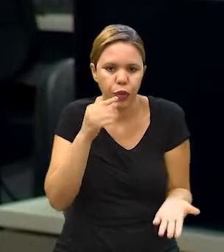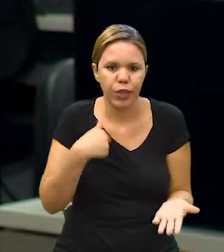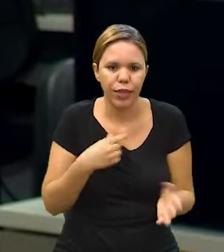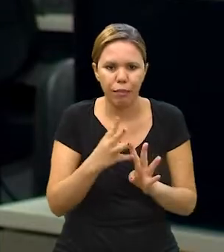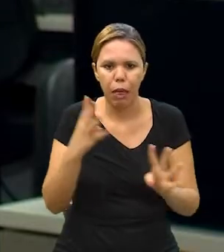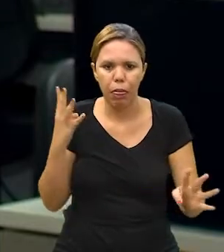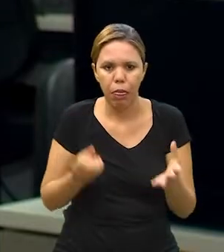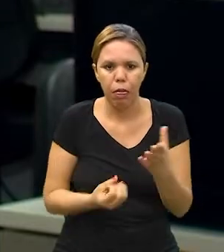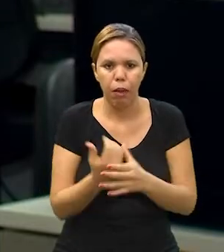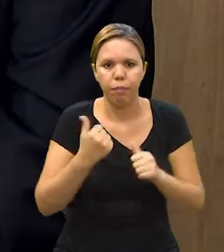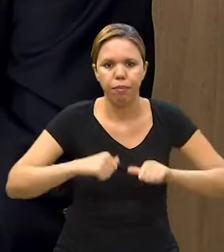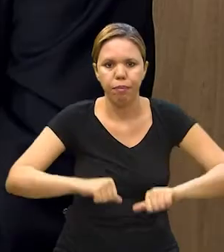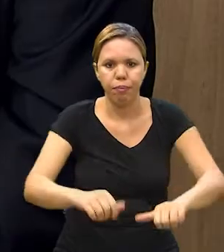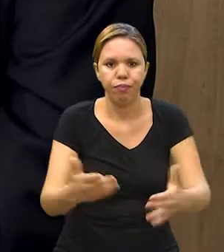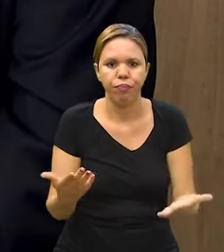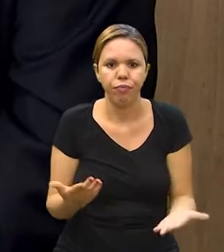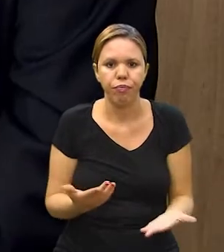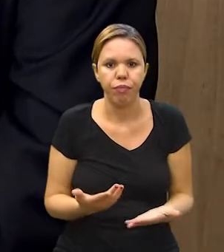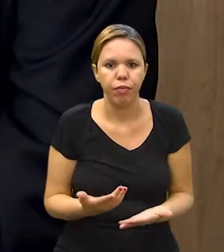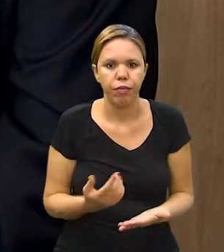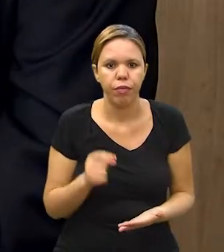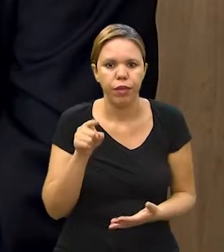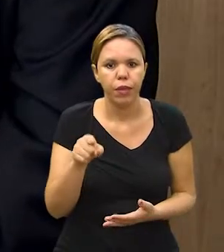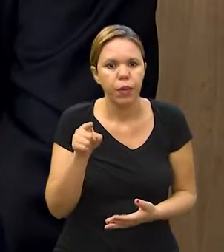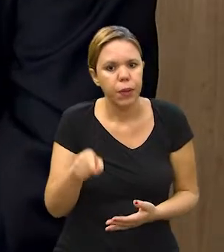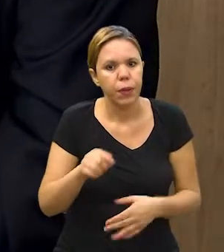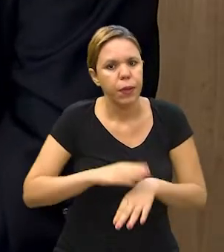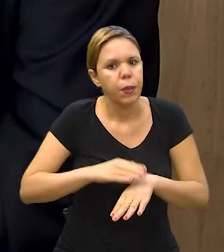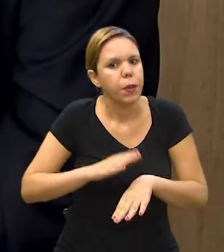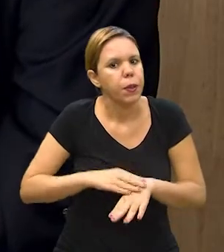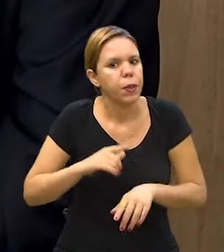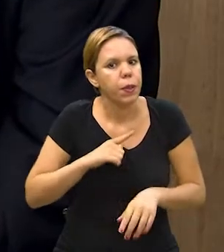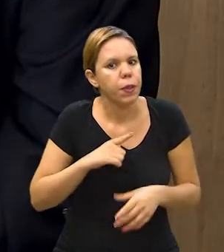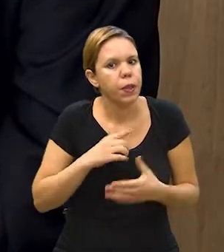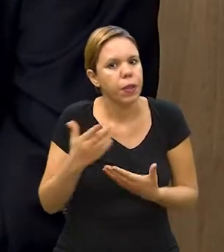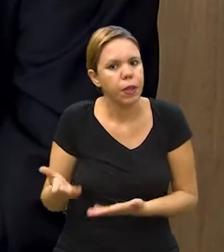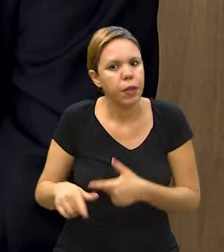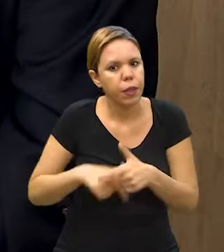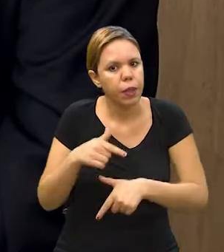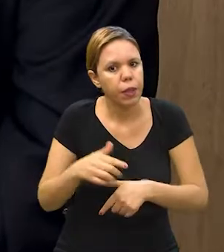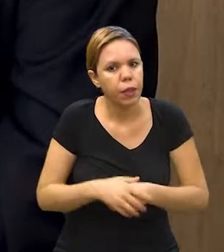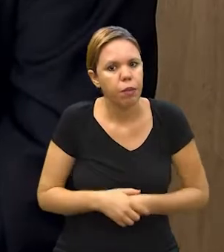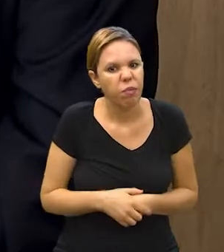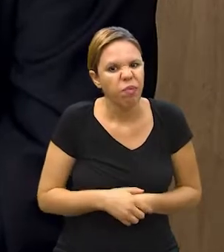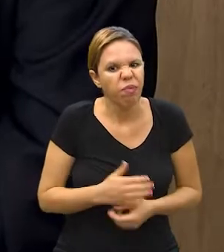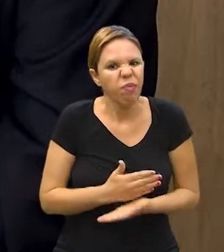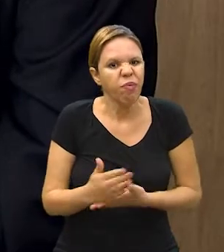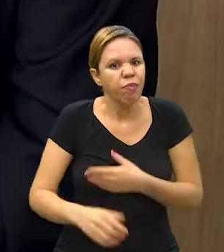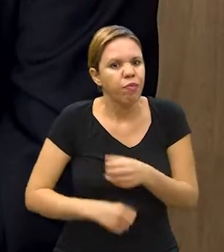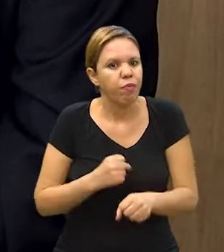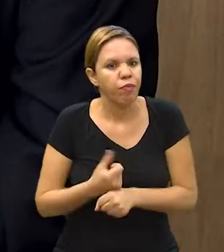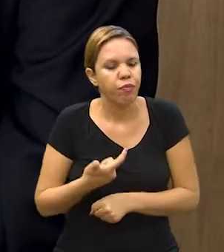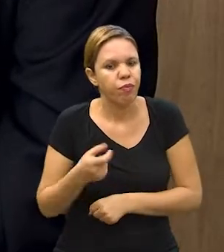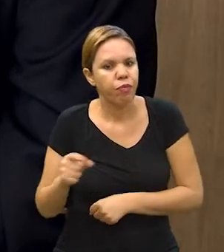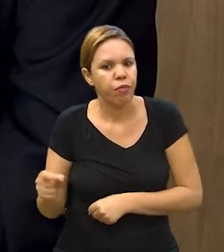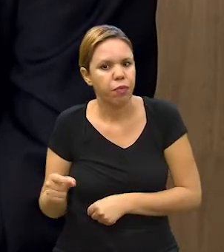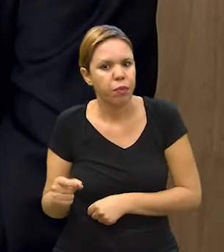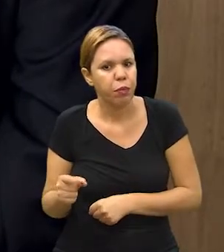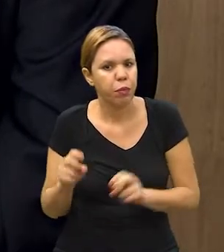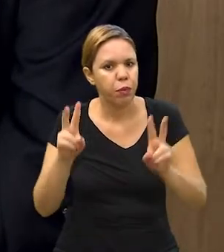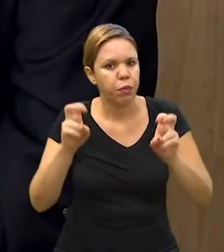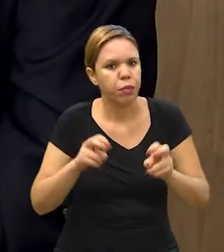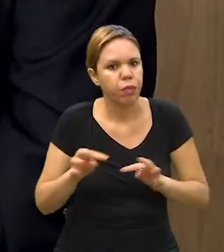filas tendem a se perpetuar. E um dos pontos em que o senhor tem trabalhado no início deste ano de 2020 e com